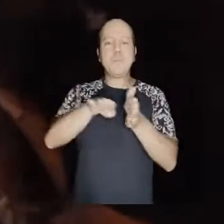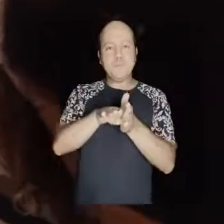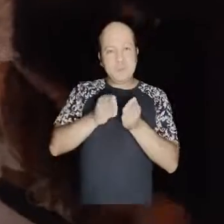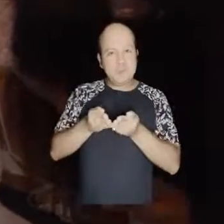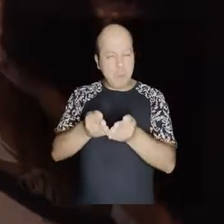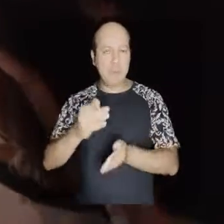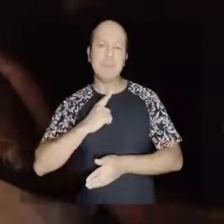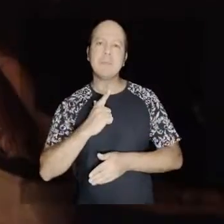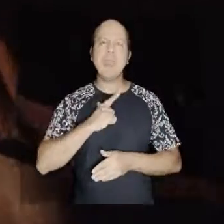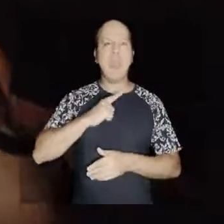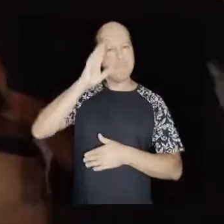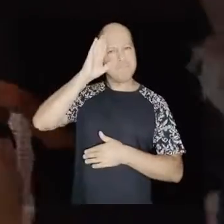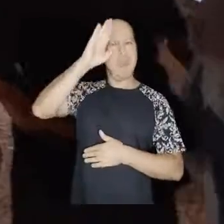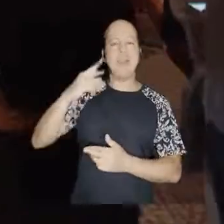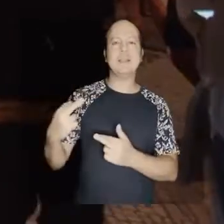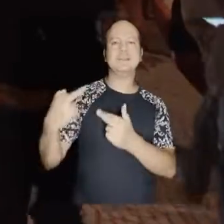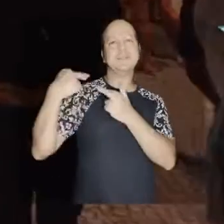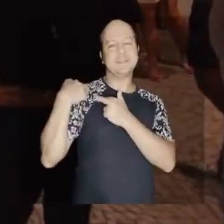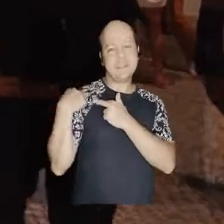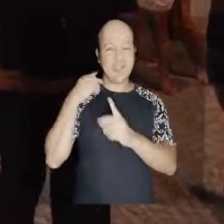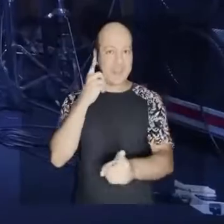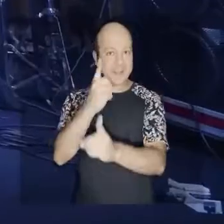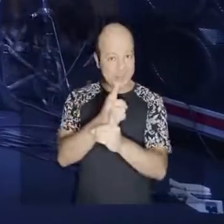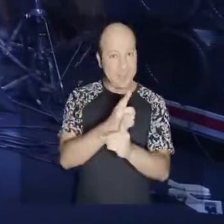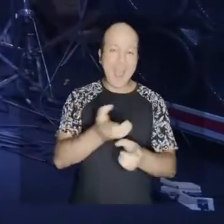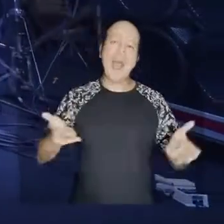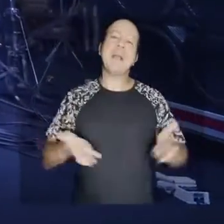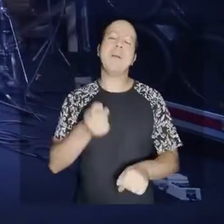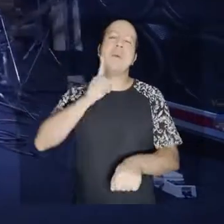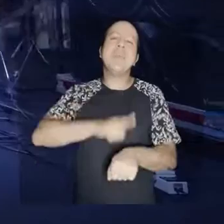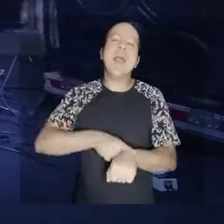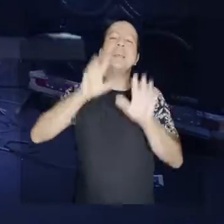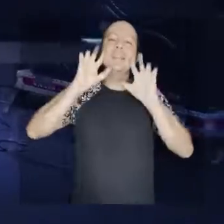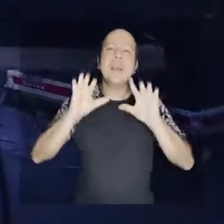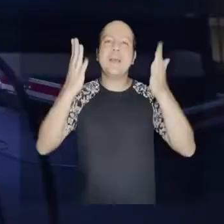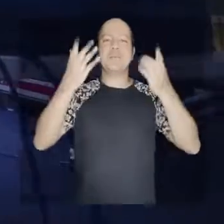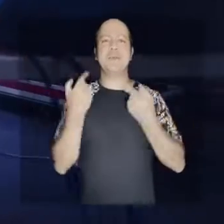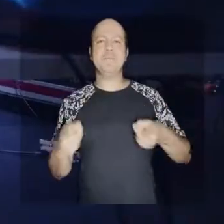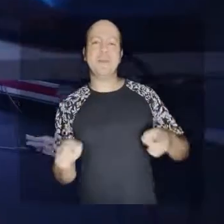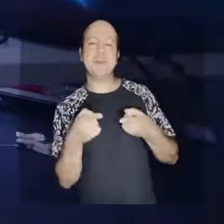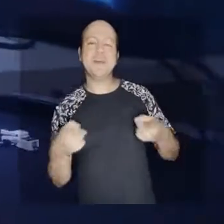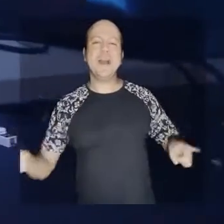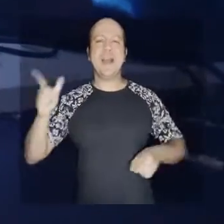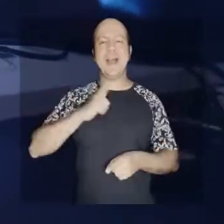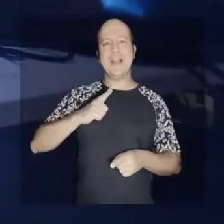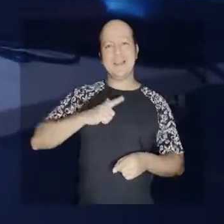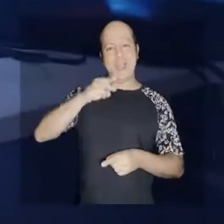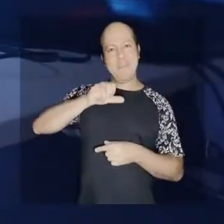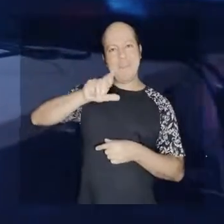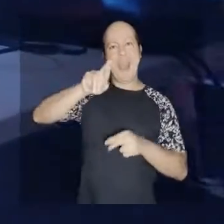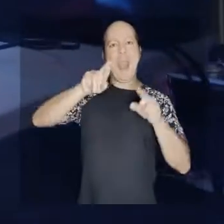no seu pilar também a responsabilidade de fazer esses encontros. E nesse momento celebramos a música trazendo o Mar de